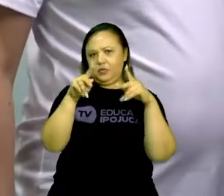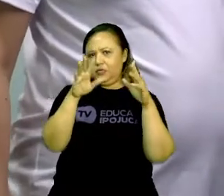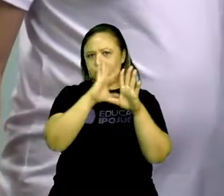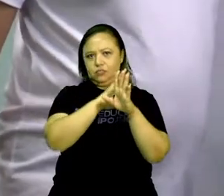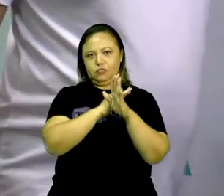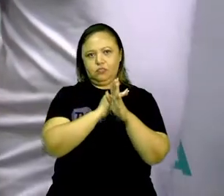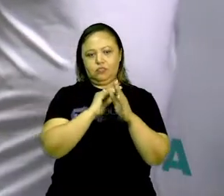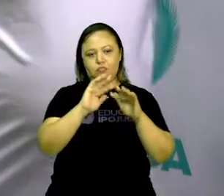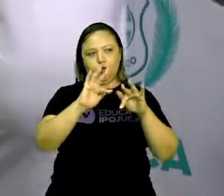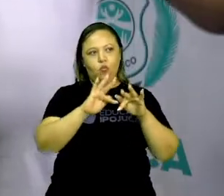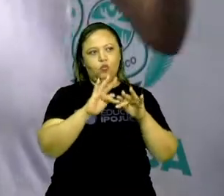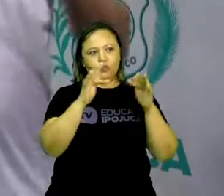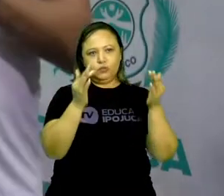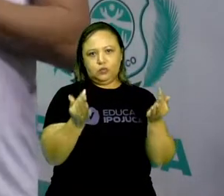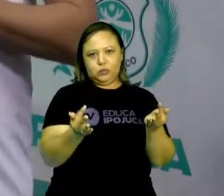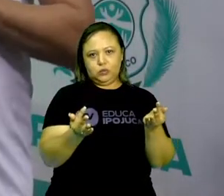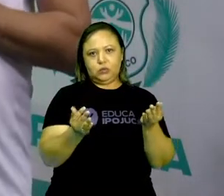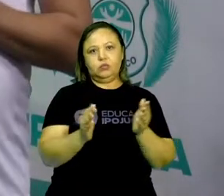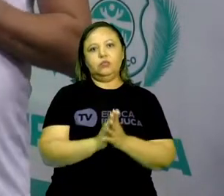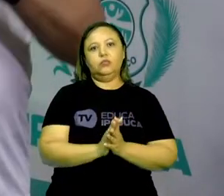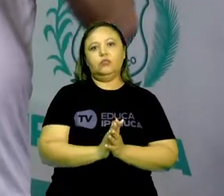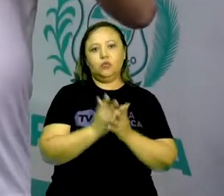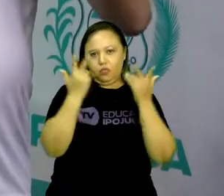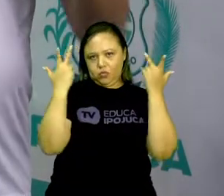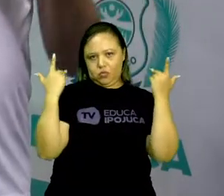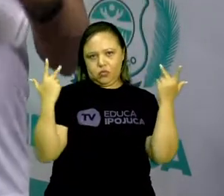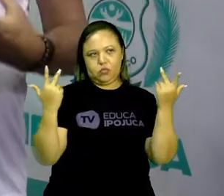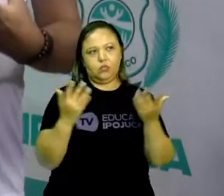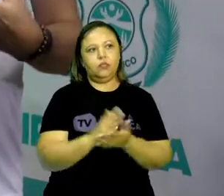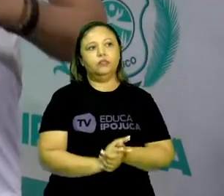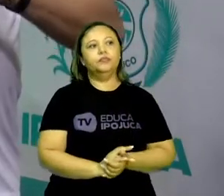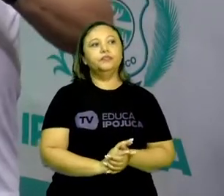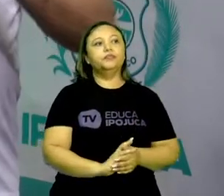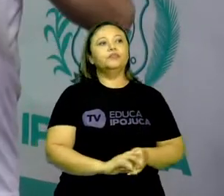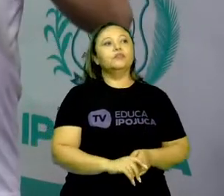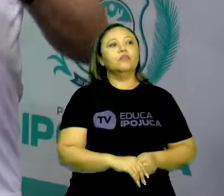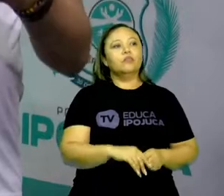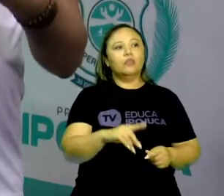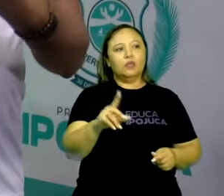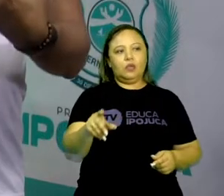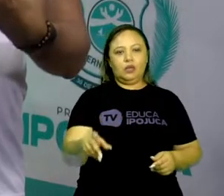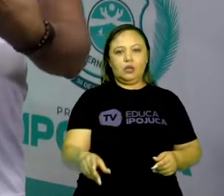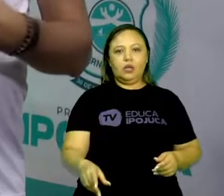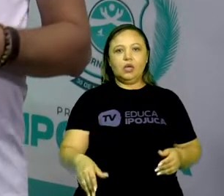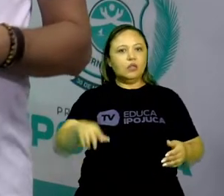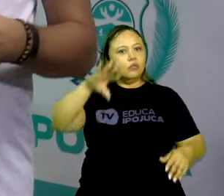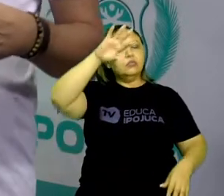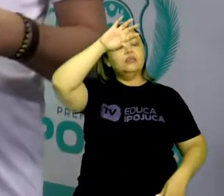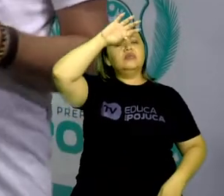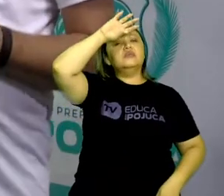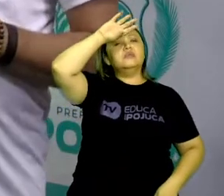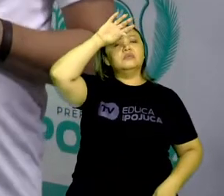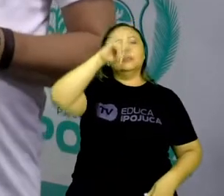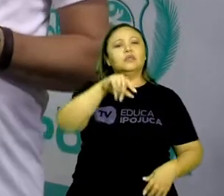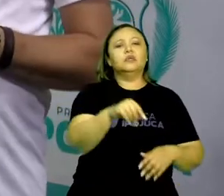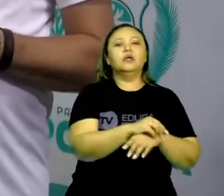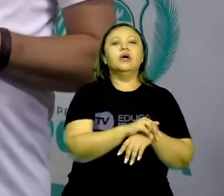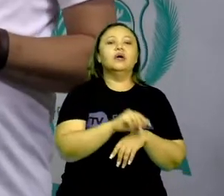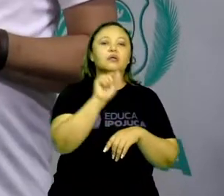precisa traduzir. Deixa eu botar esse negócio aqui. Veja, o melodrama é um estilo teatral